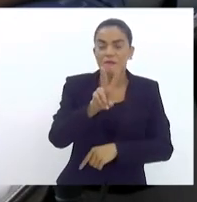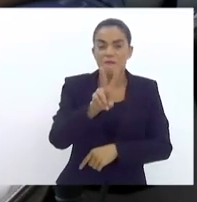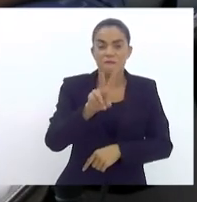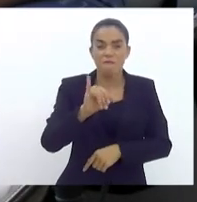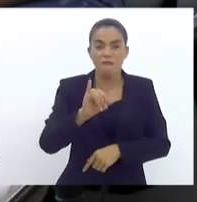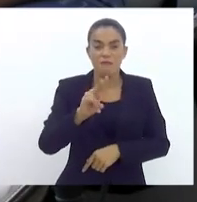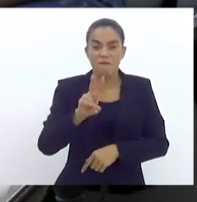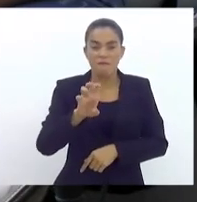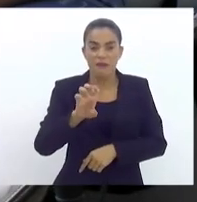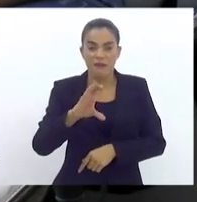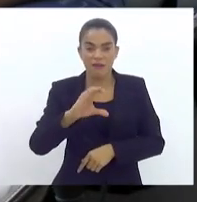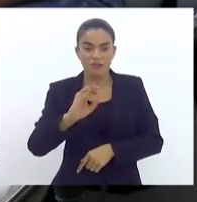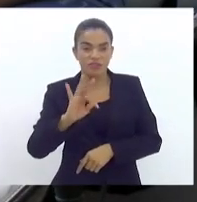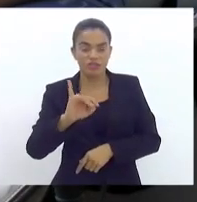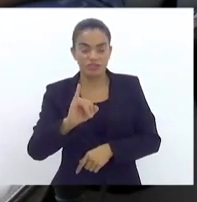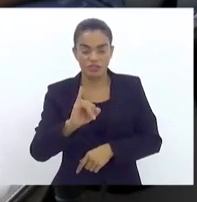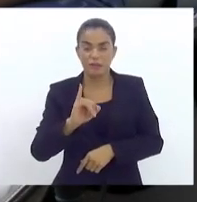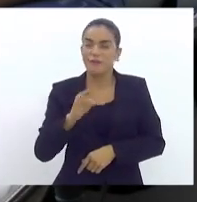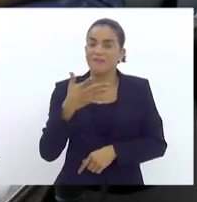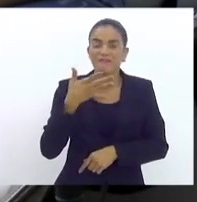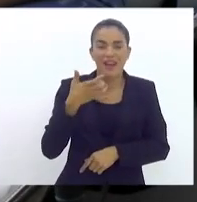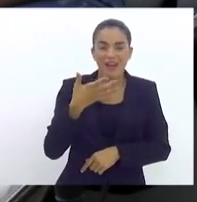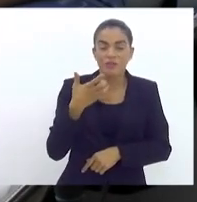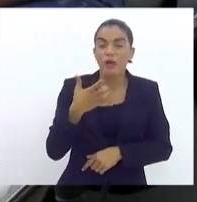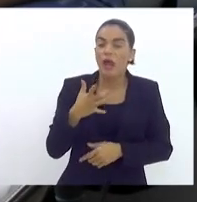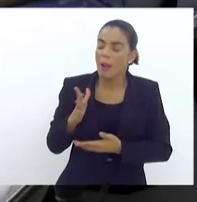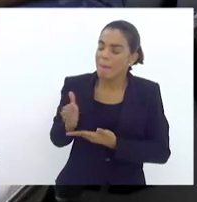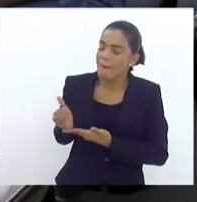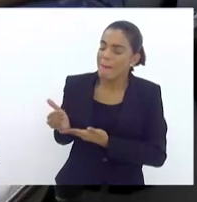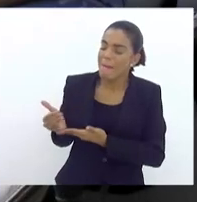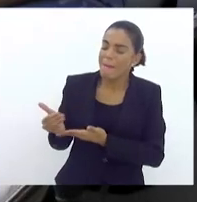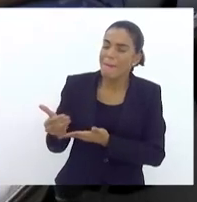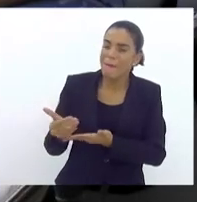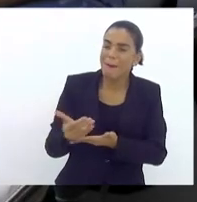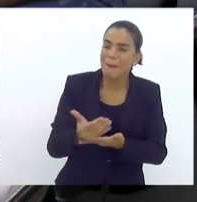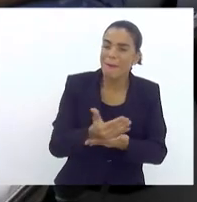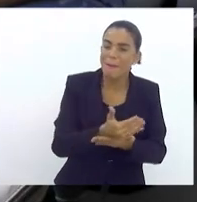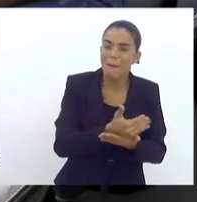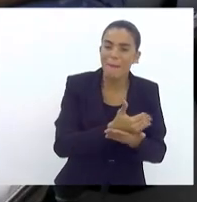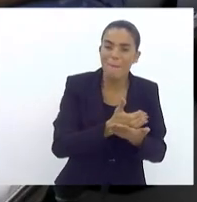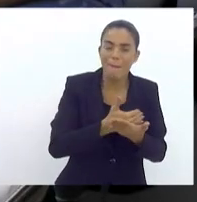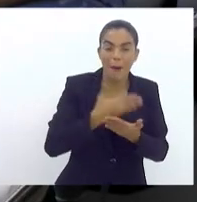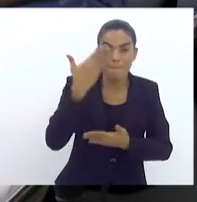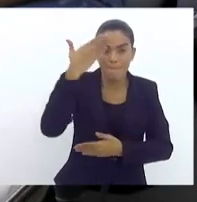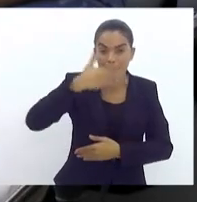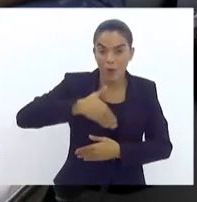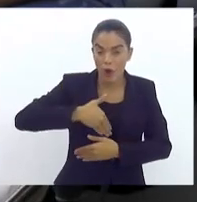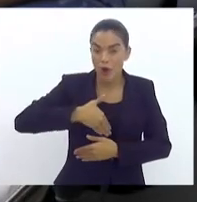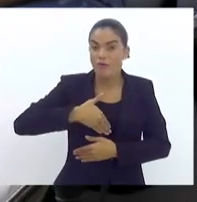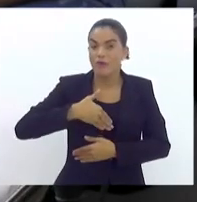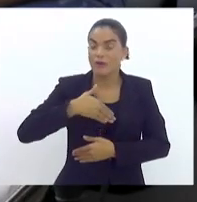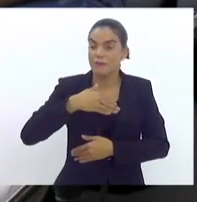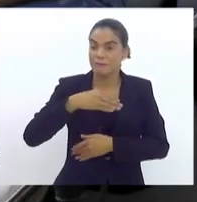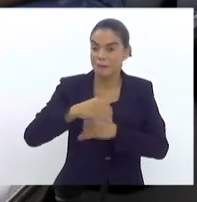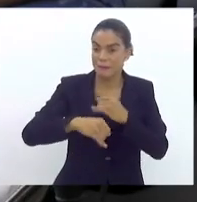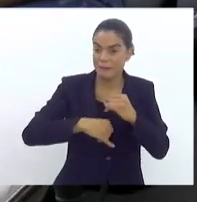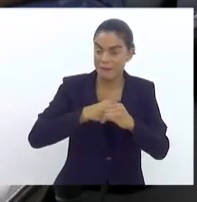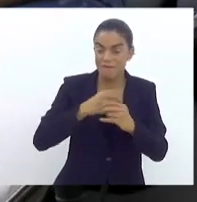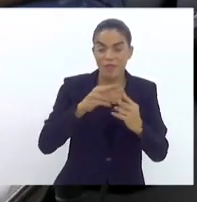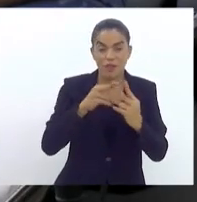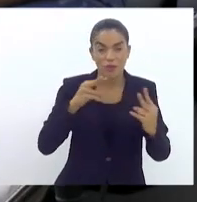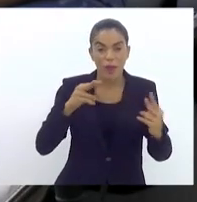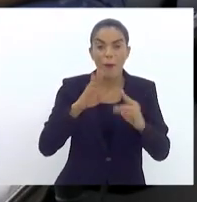uma ferramenta online muito fácil de ser usado que vai coletar toda a prova digital mais de uma forma auditável